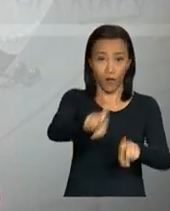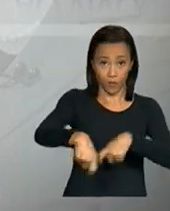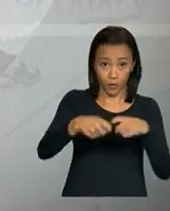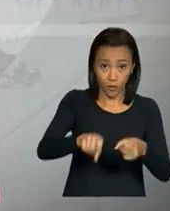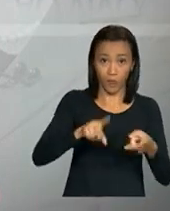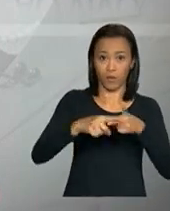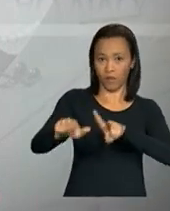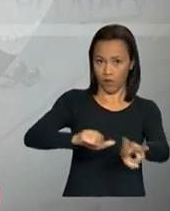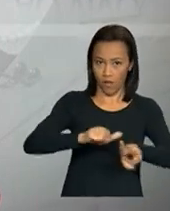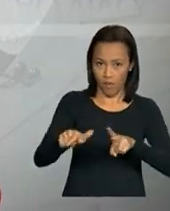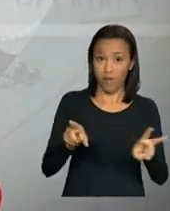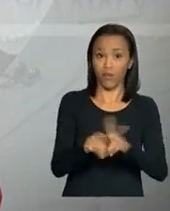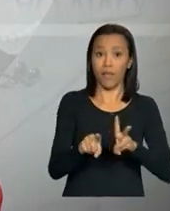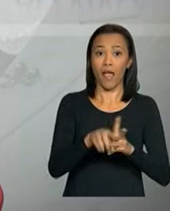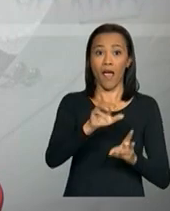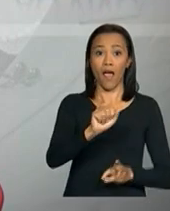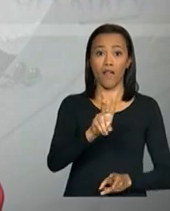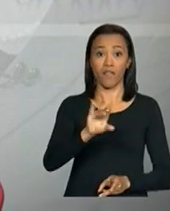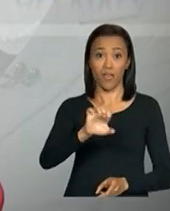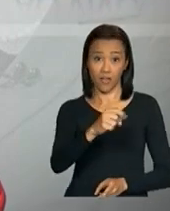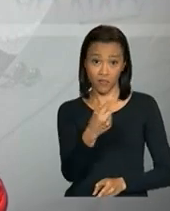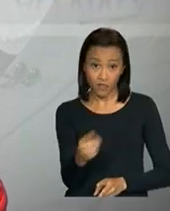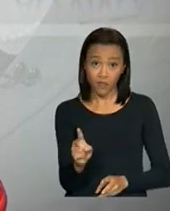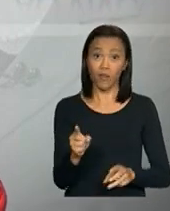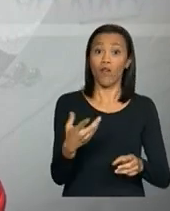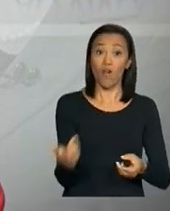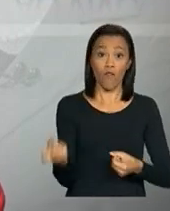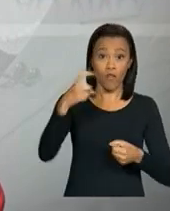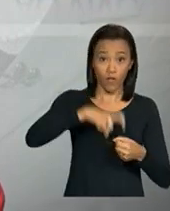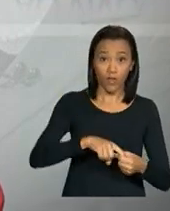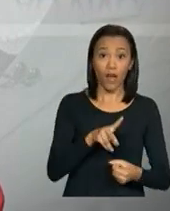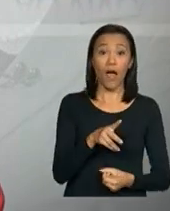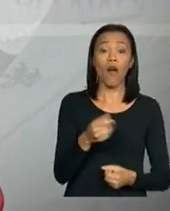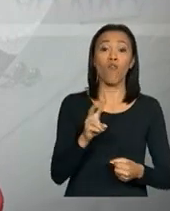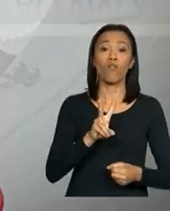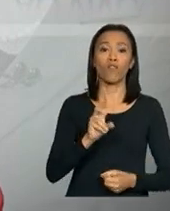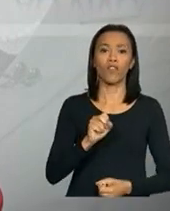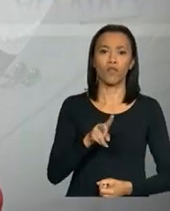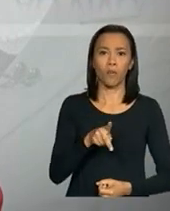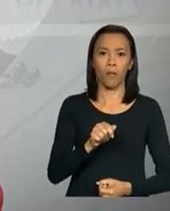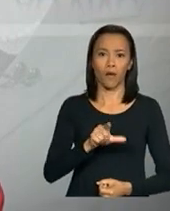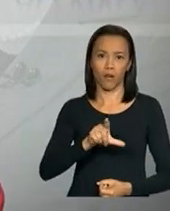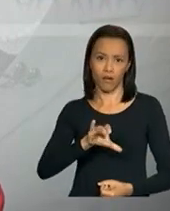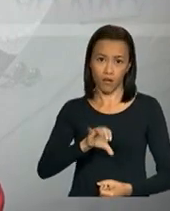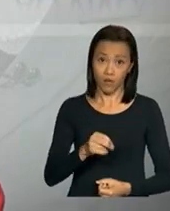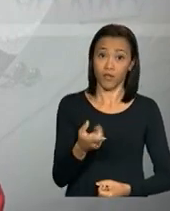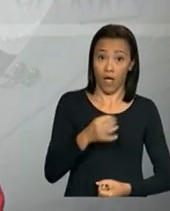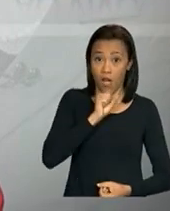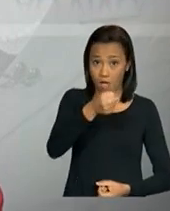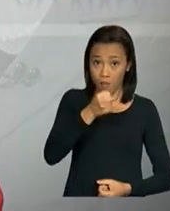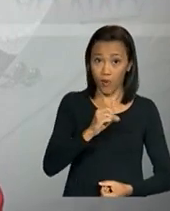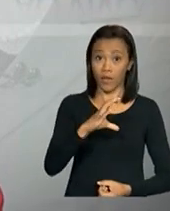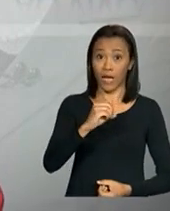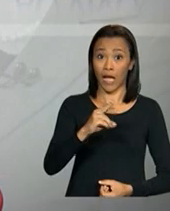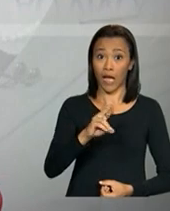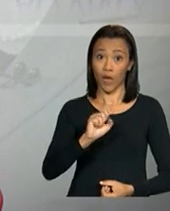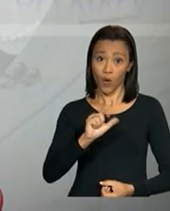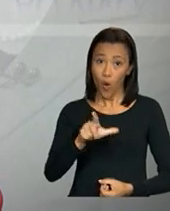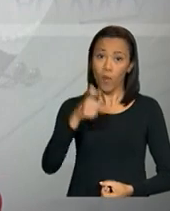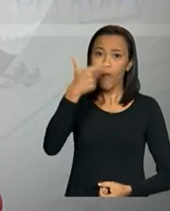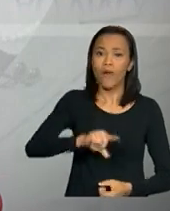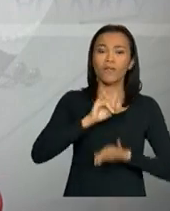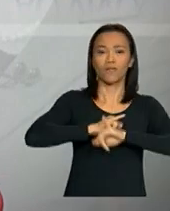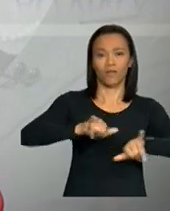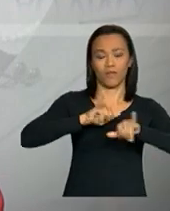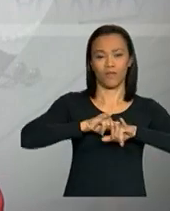Agricultura, do Trabalho e da Aviação Civil. Nós vamos voltar ao vivo ao Palácio do Planalto, onde a repórter Carolina Monteiro tem